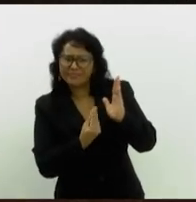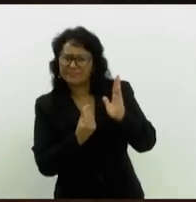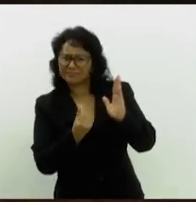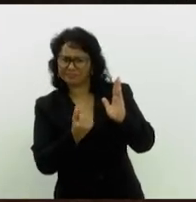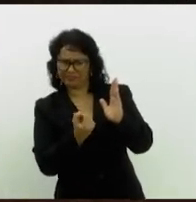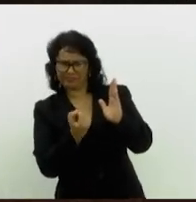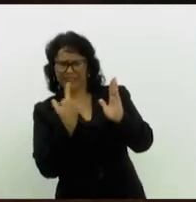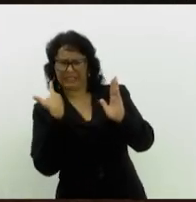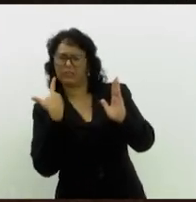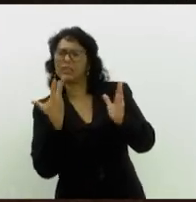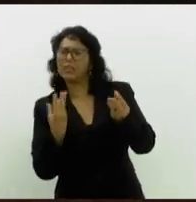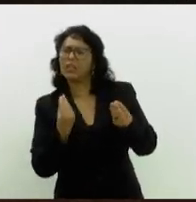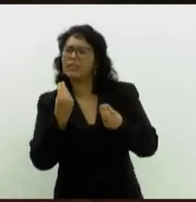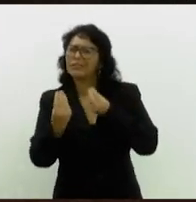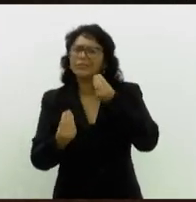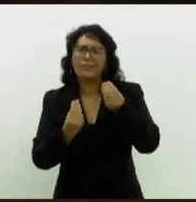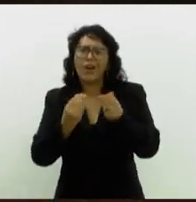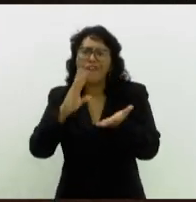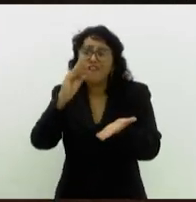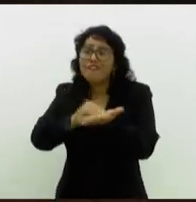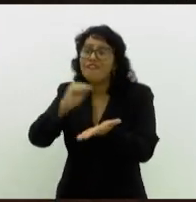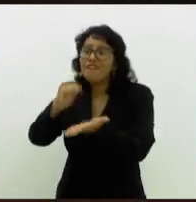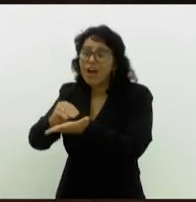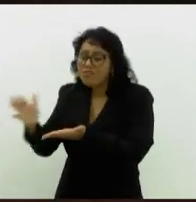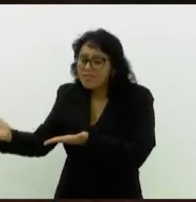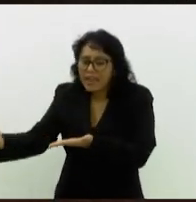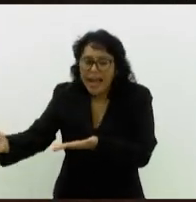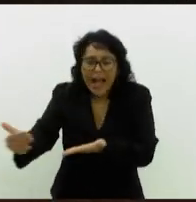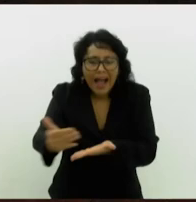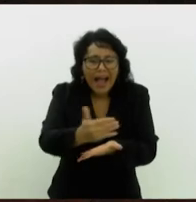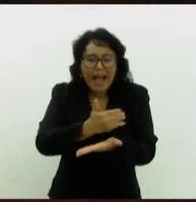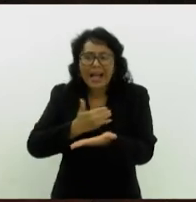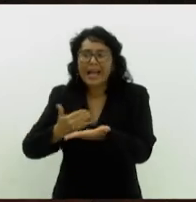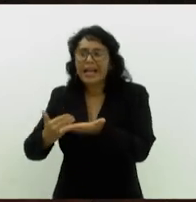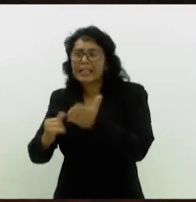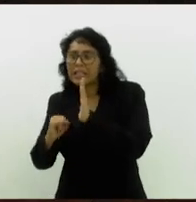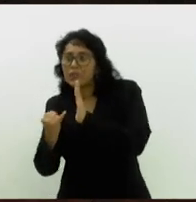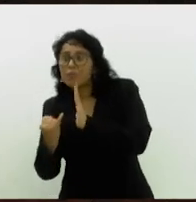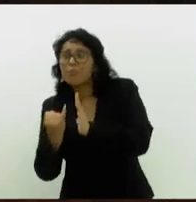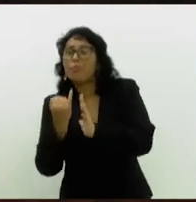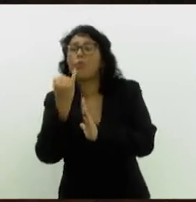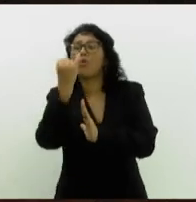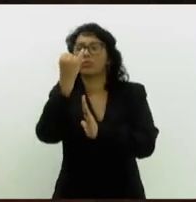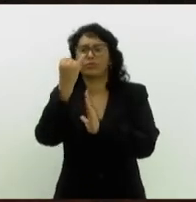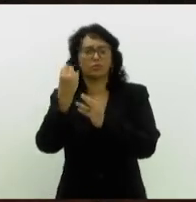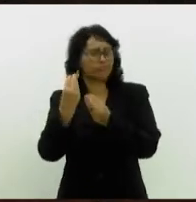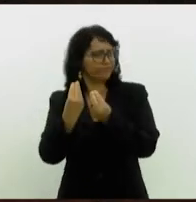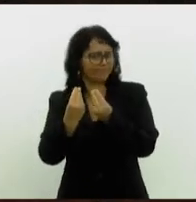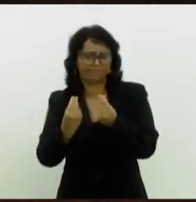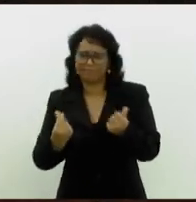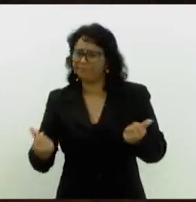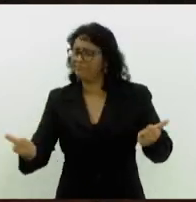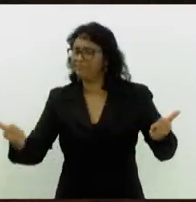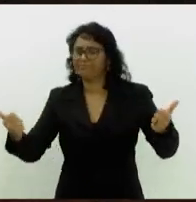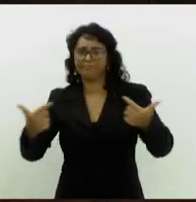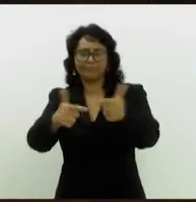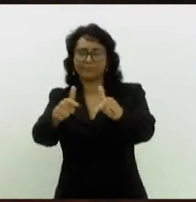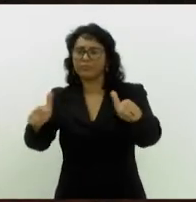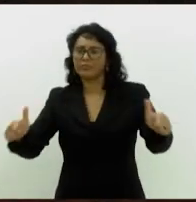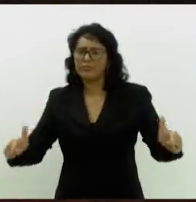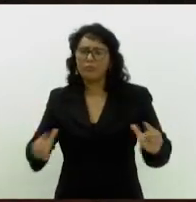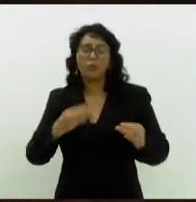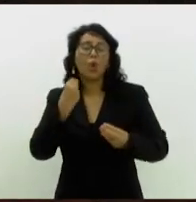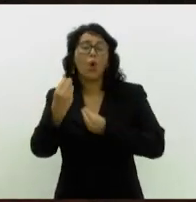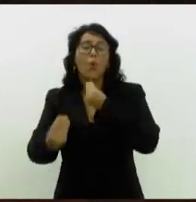do ICMS Quando nós vamos verificar aqui as bences dos incentivos fiscais da